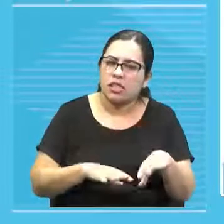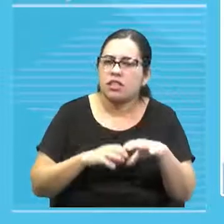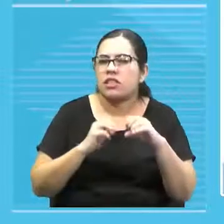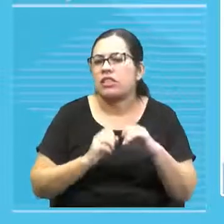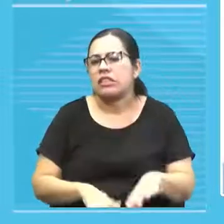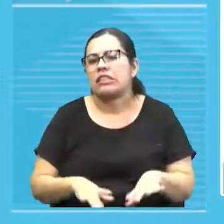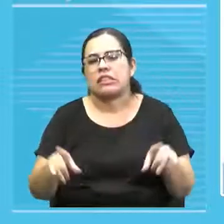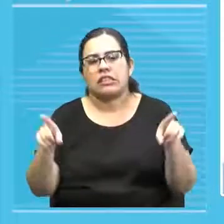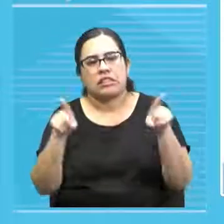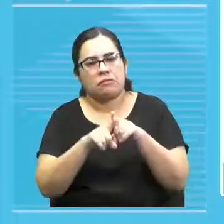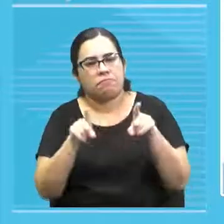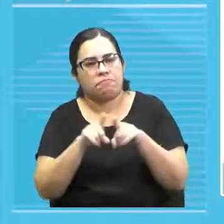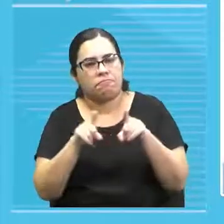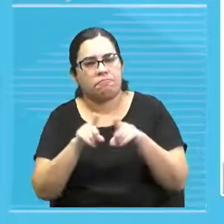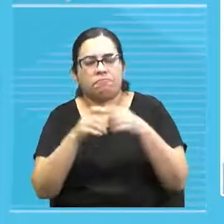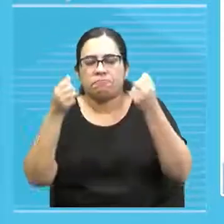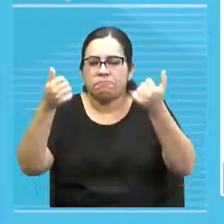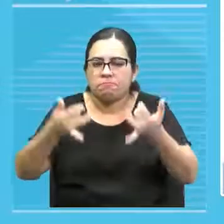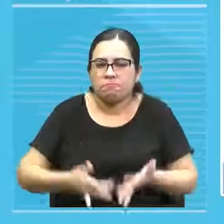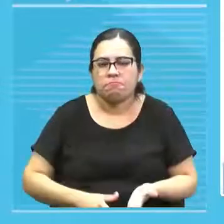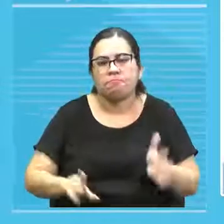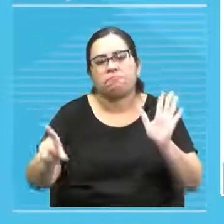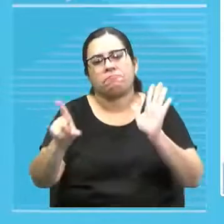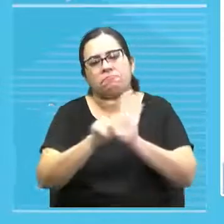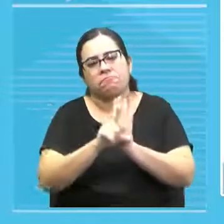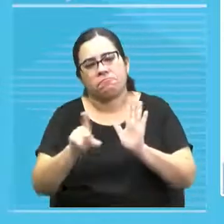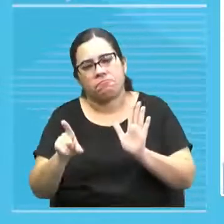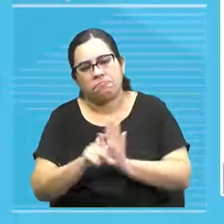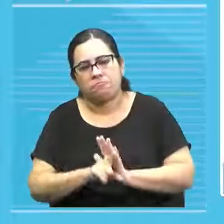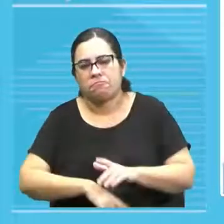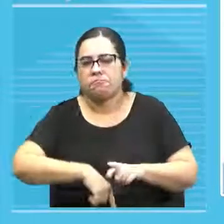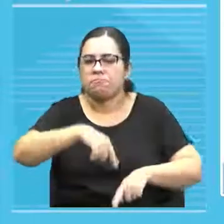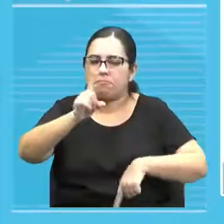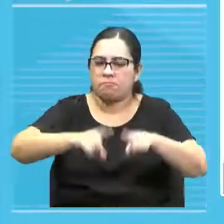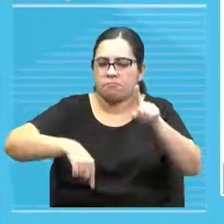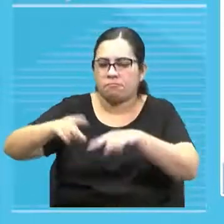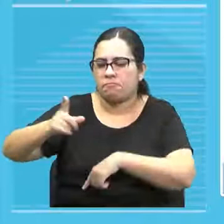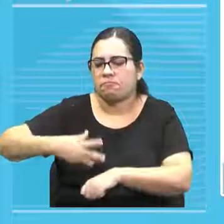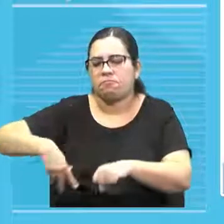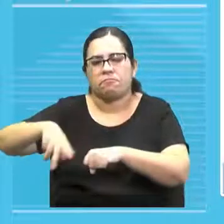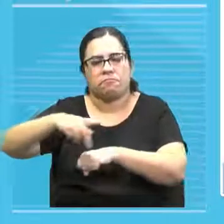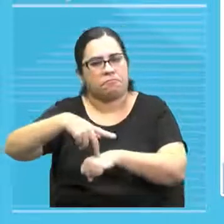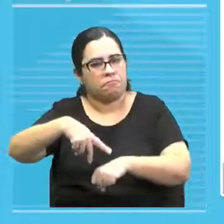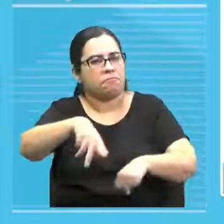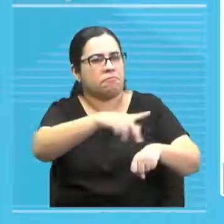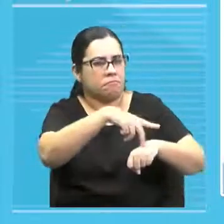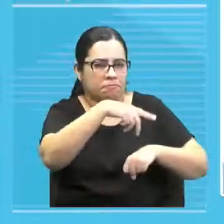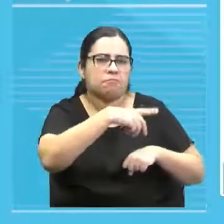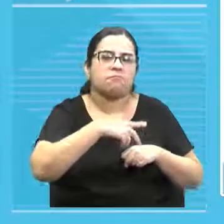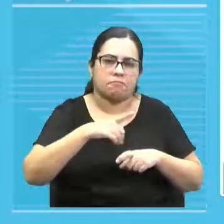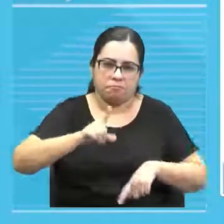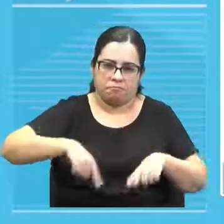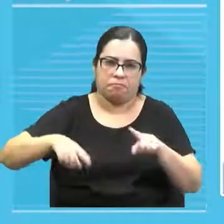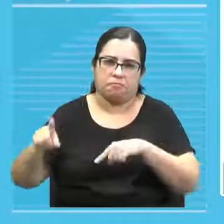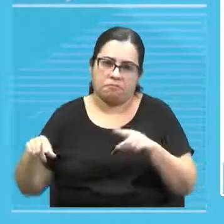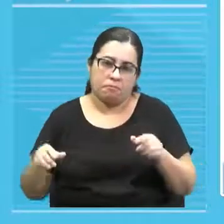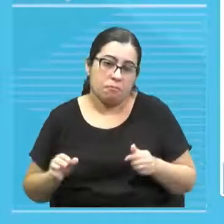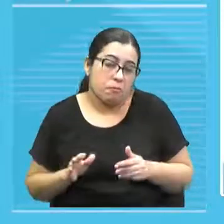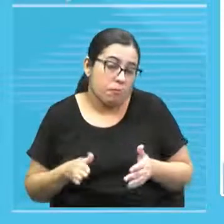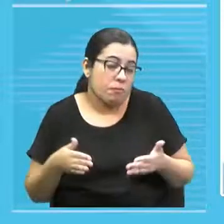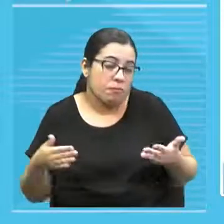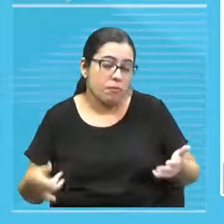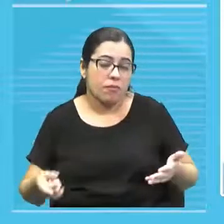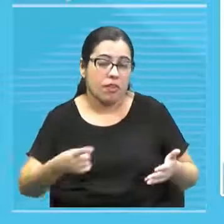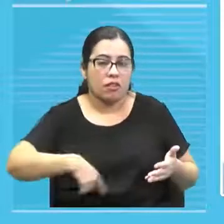falando de legislações e isso varia de país para pais tendem a